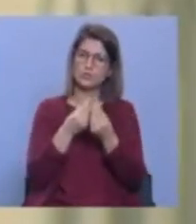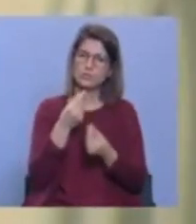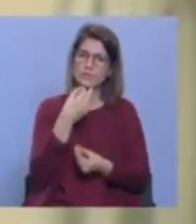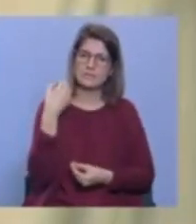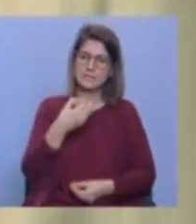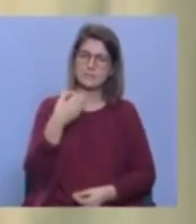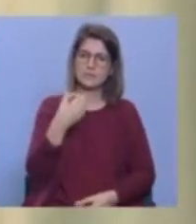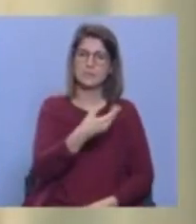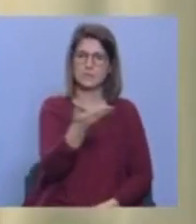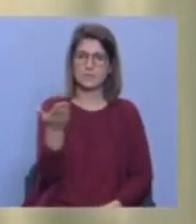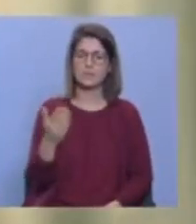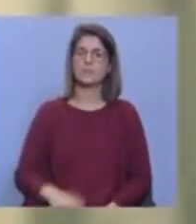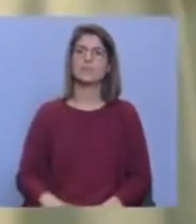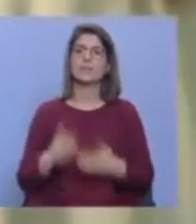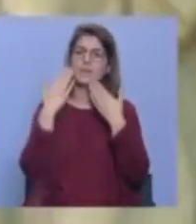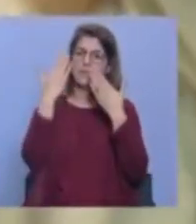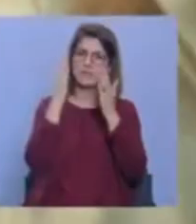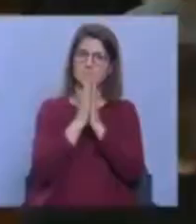acompanhe.